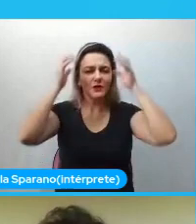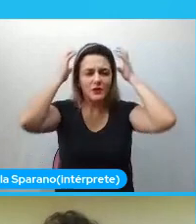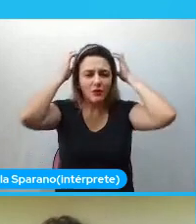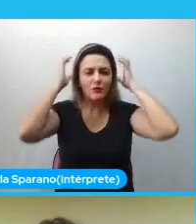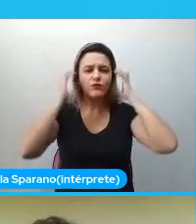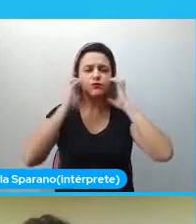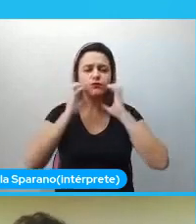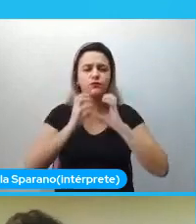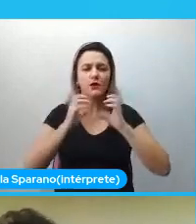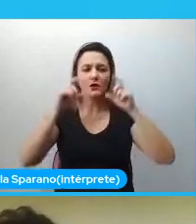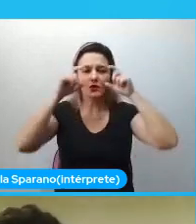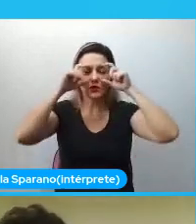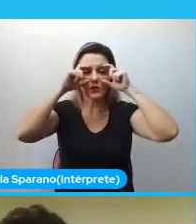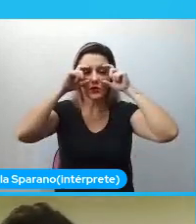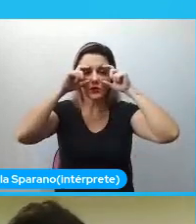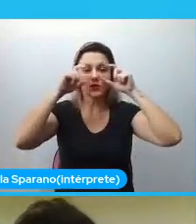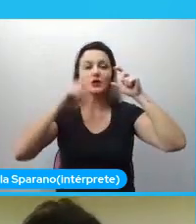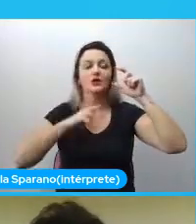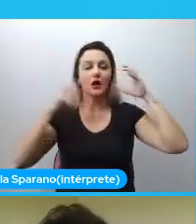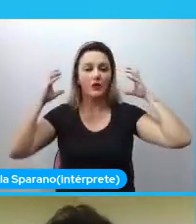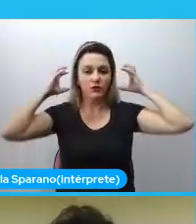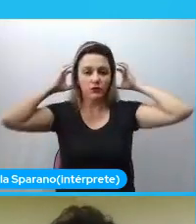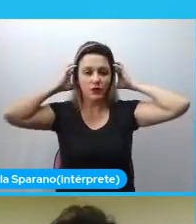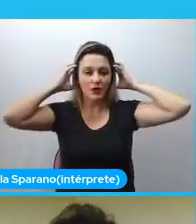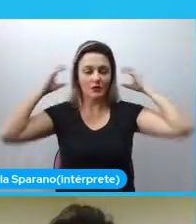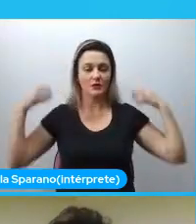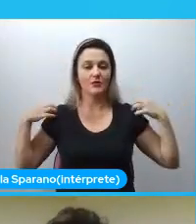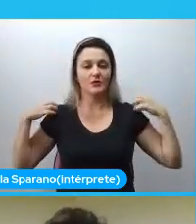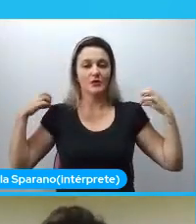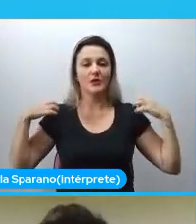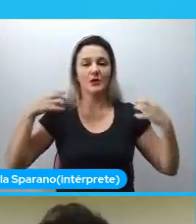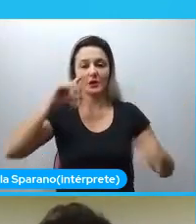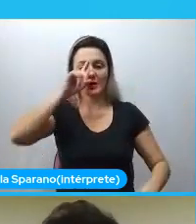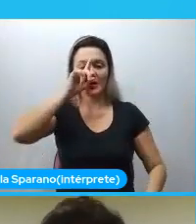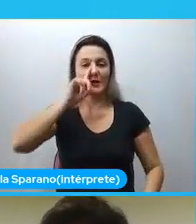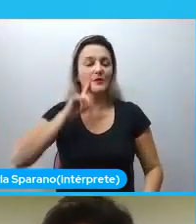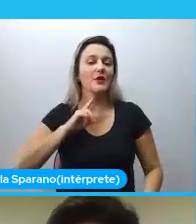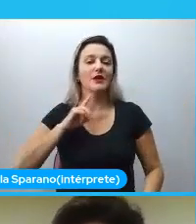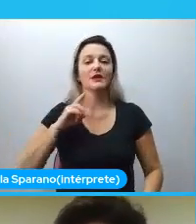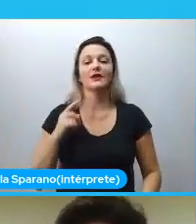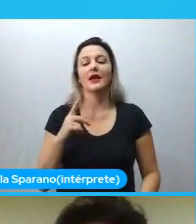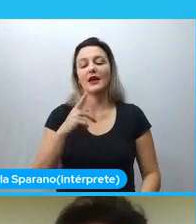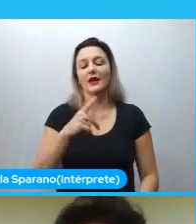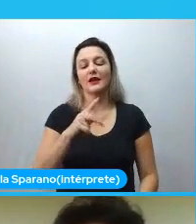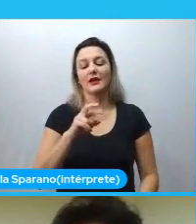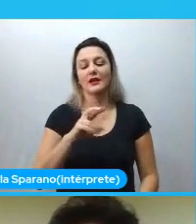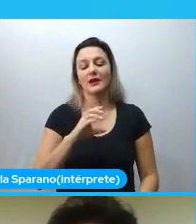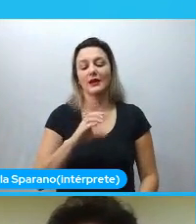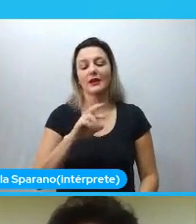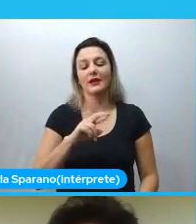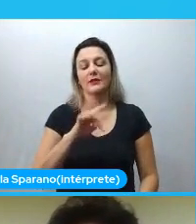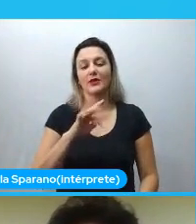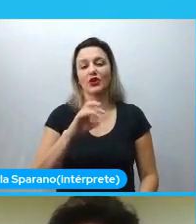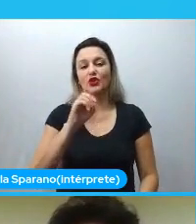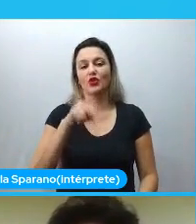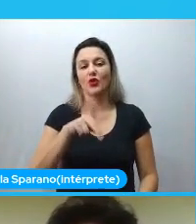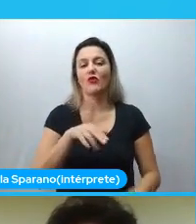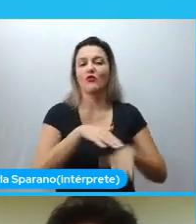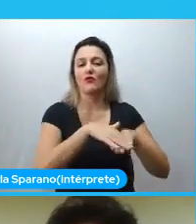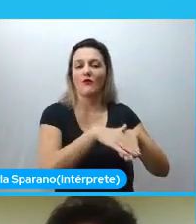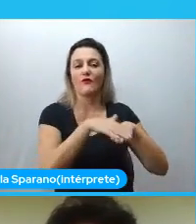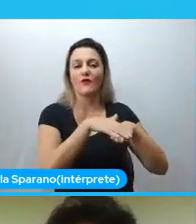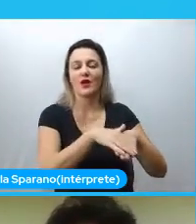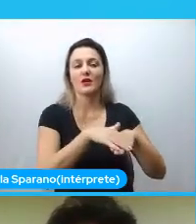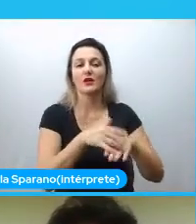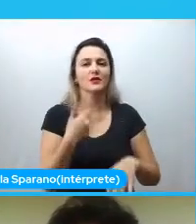uso óculos e tô com um fone bem grande, uma camiseta amarela da CryptoFunk. E para quem não está me escutando, eu